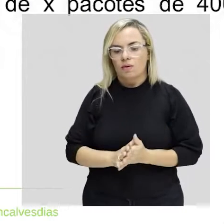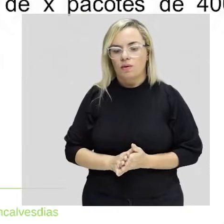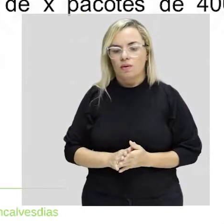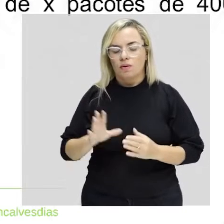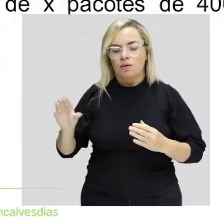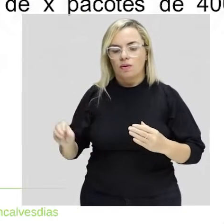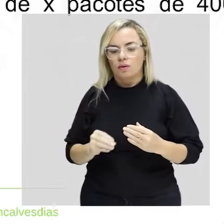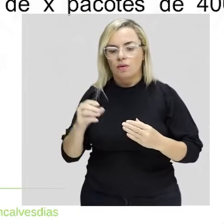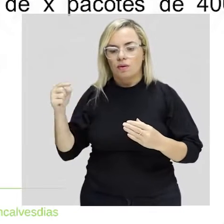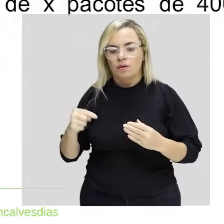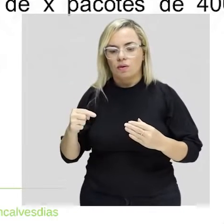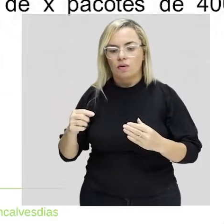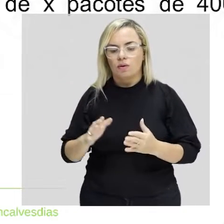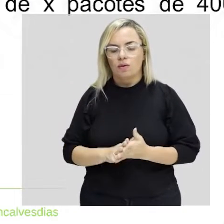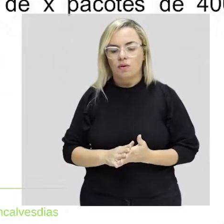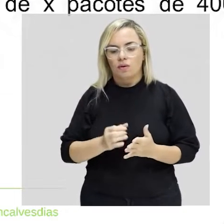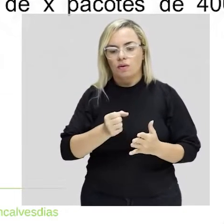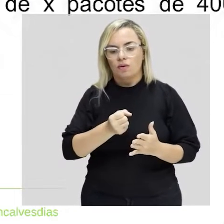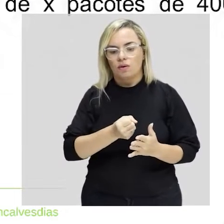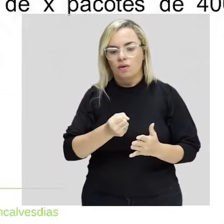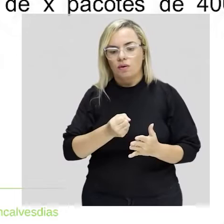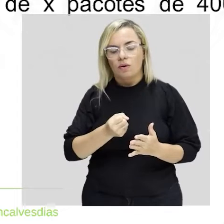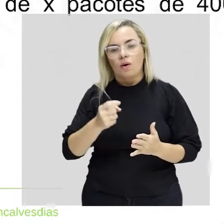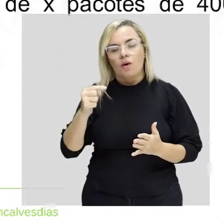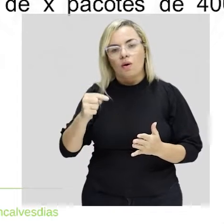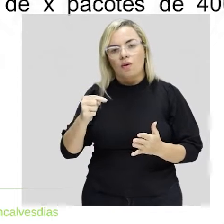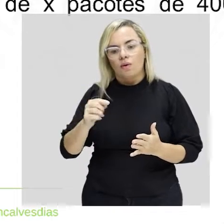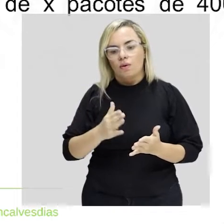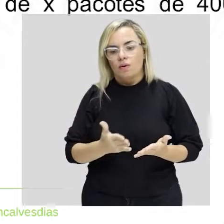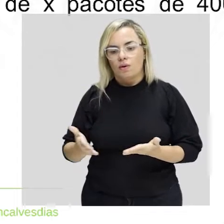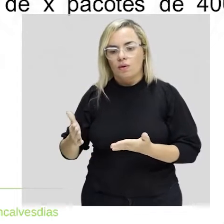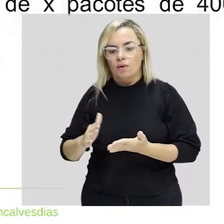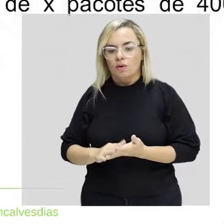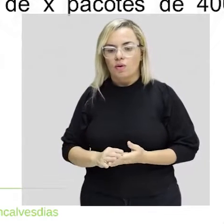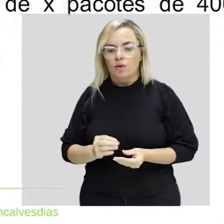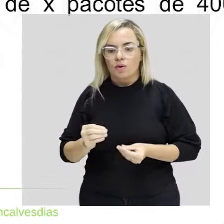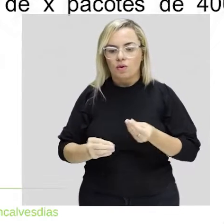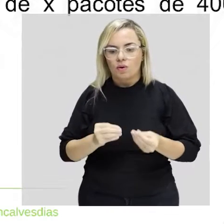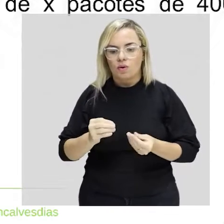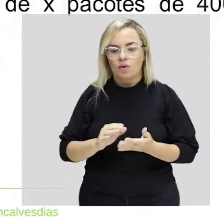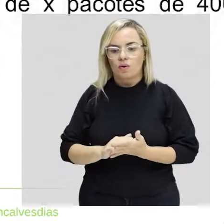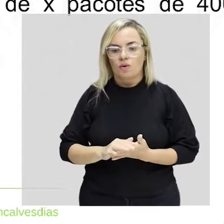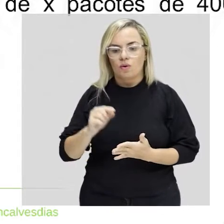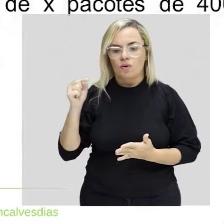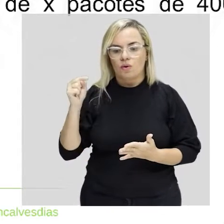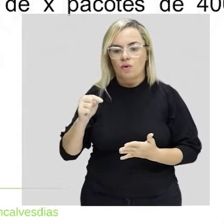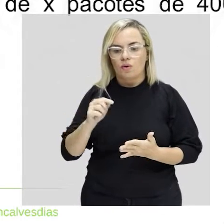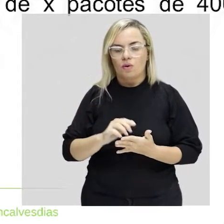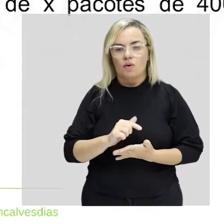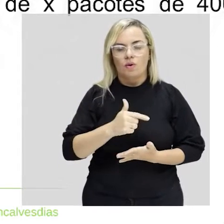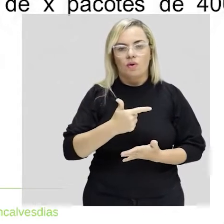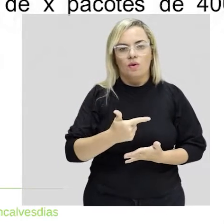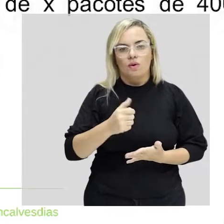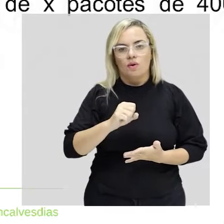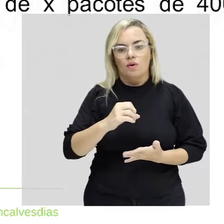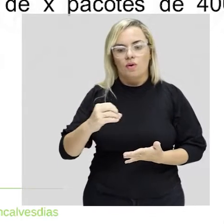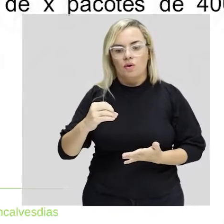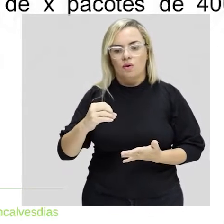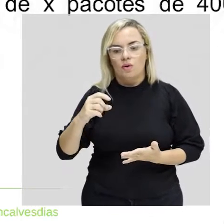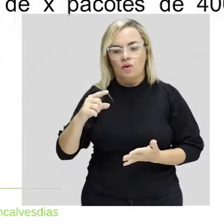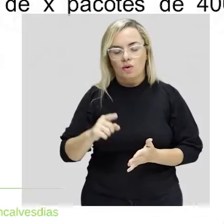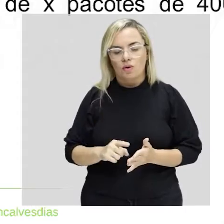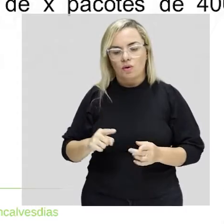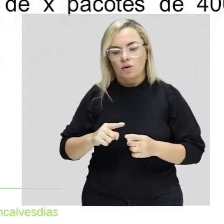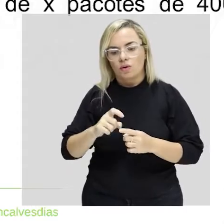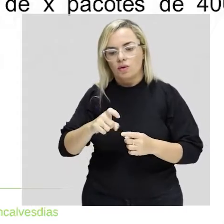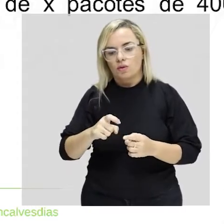agrupar aqui esses dois termos porque eles têm a mesma variável. No caso, 280x menos 168x deu